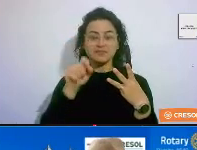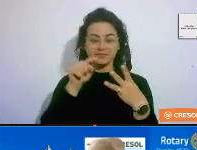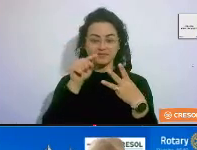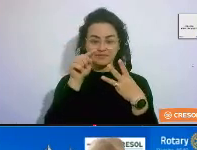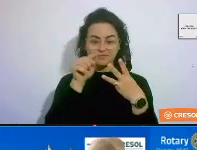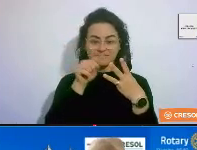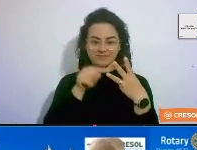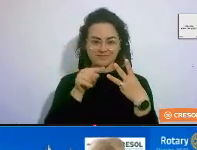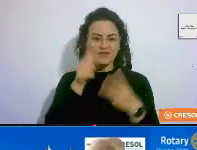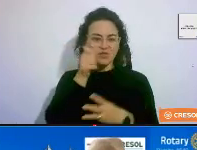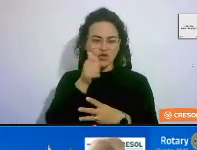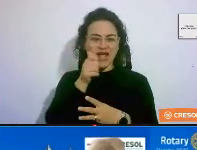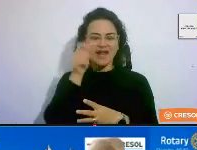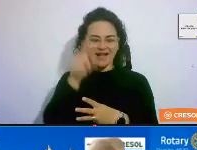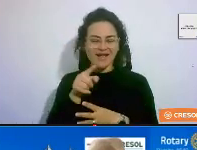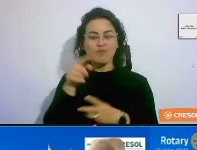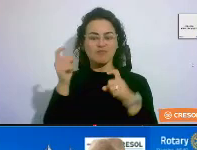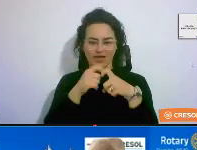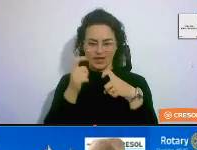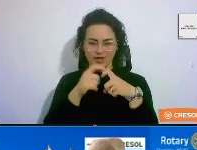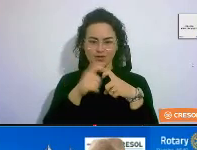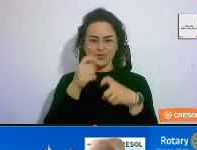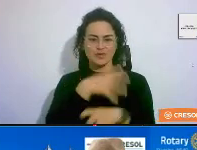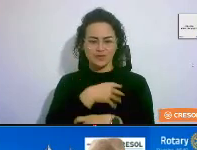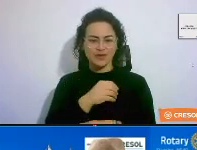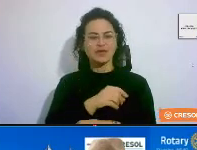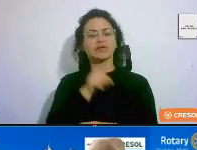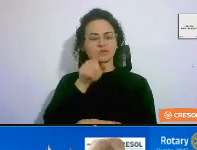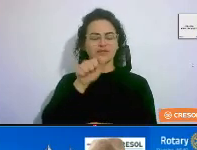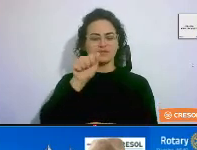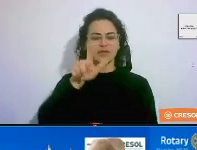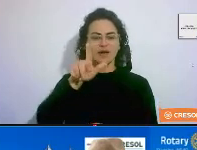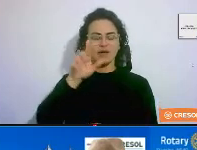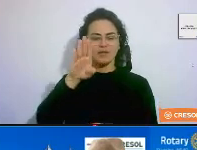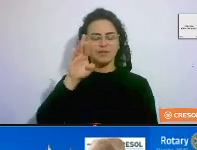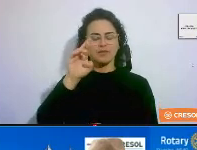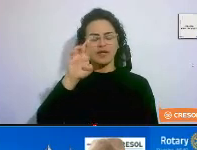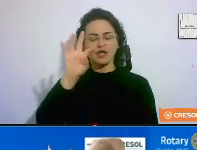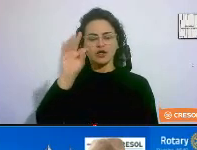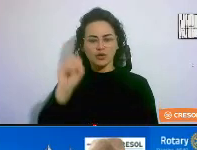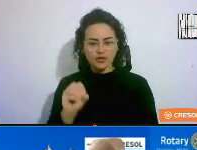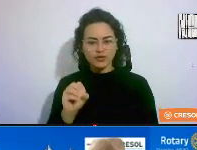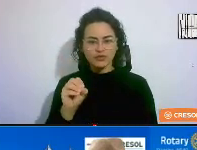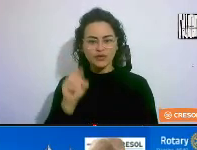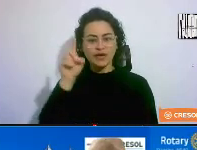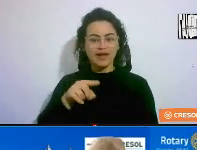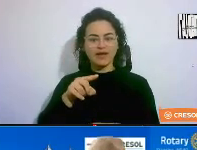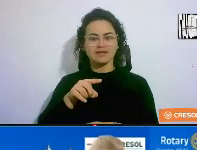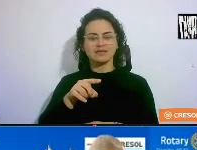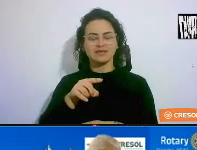civil. Quer dizer, os 3 filhos que eu tenho e guardo no coração, Eduardo se partiu antes de mim. Bom,